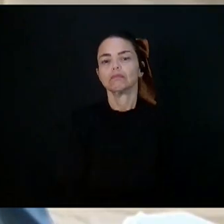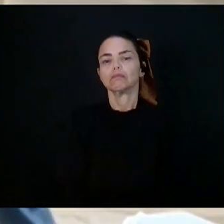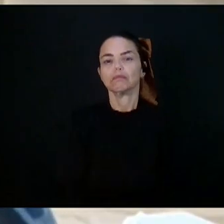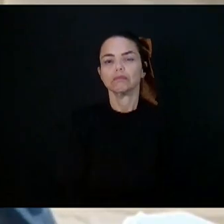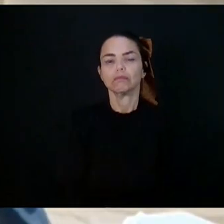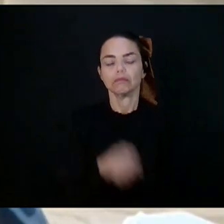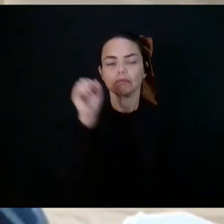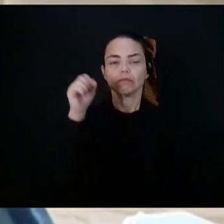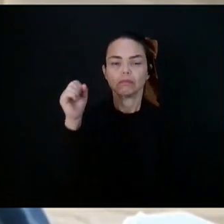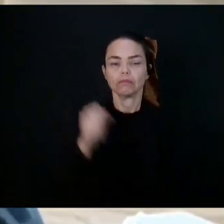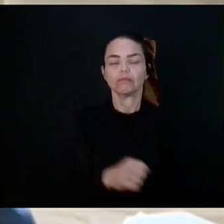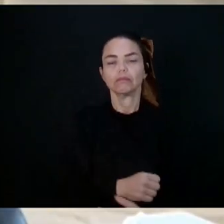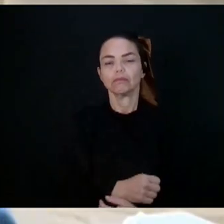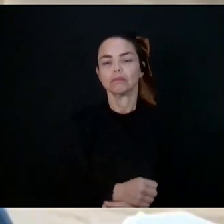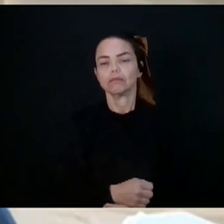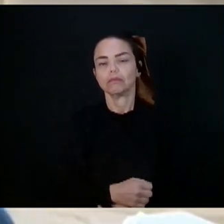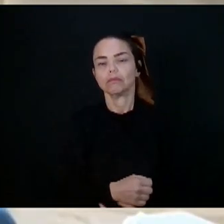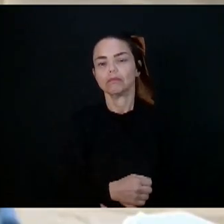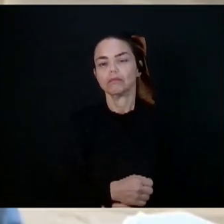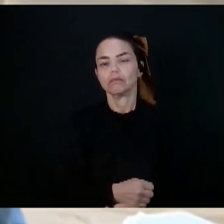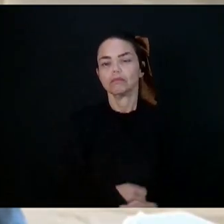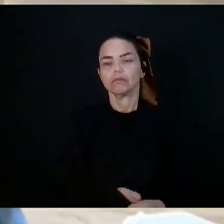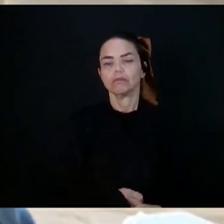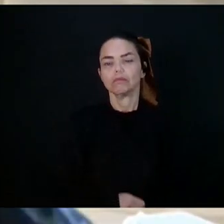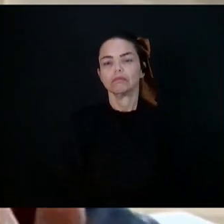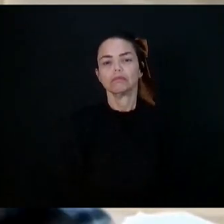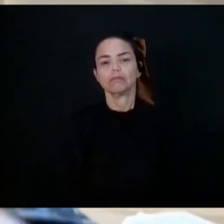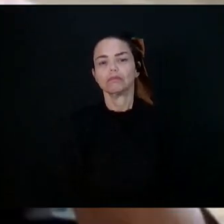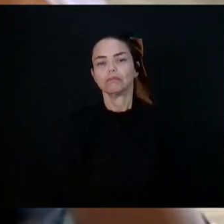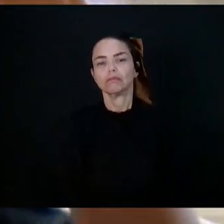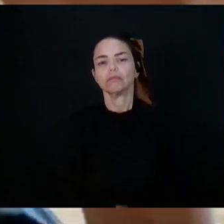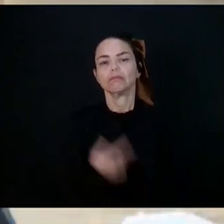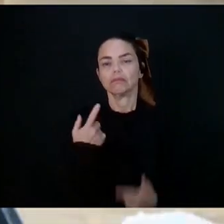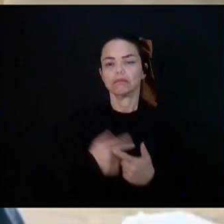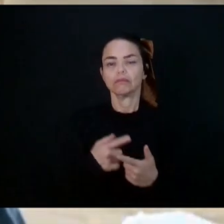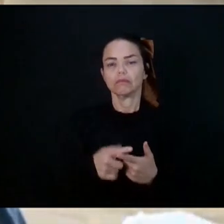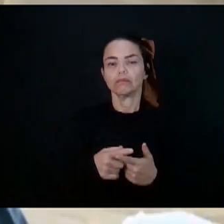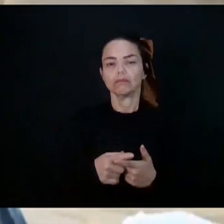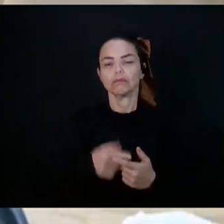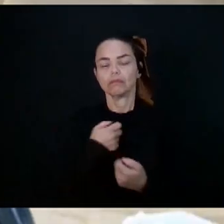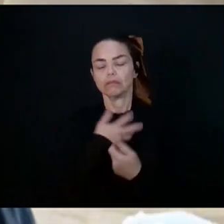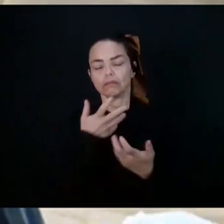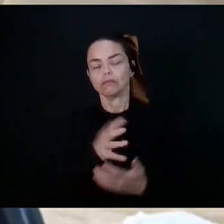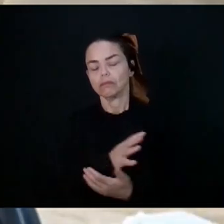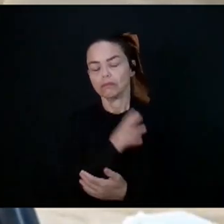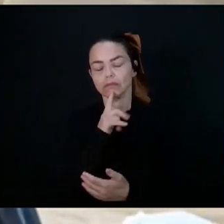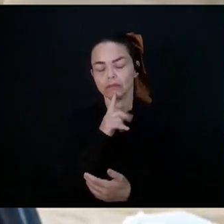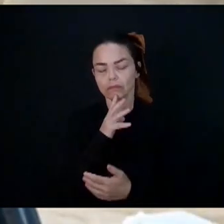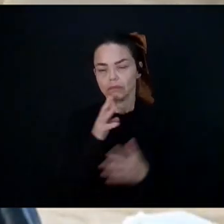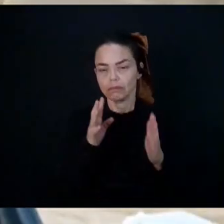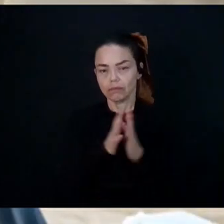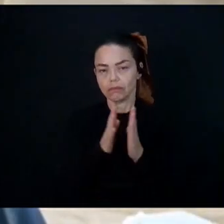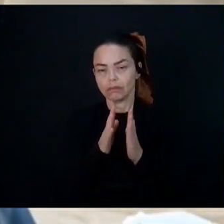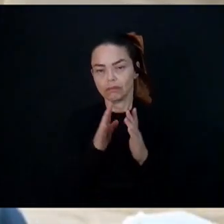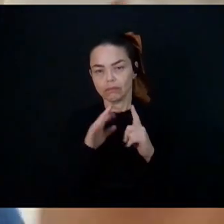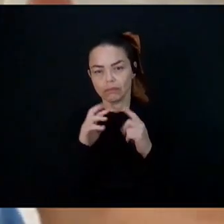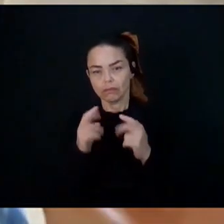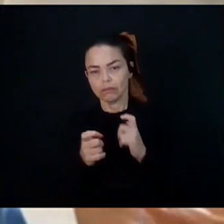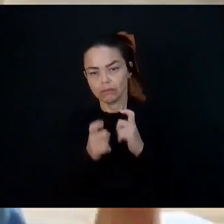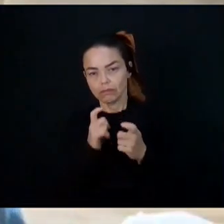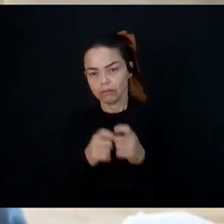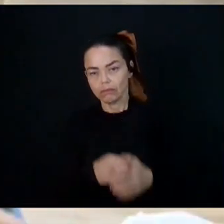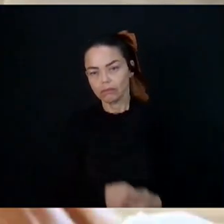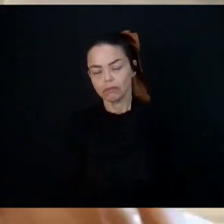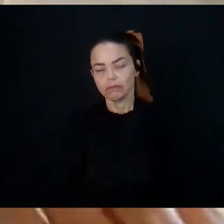Exatamente. É a gente poder aprender a se conhecer e depois se instrumentalizar para lidar com as coisas, porque o